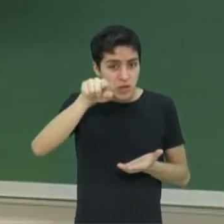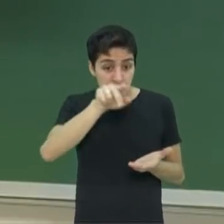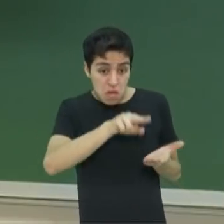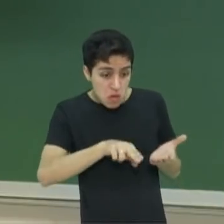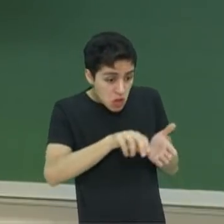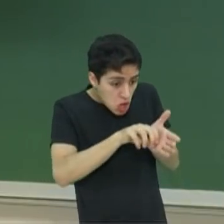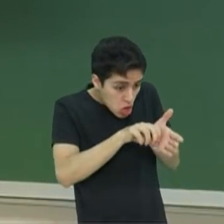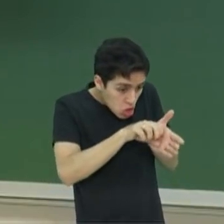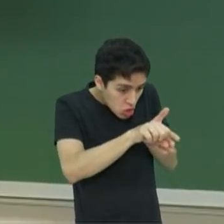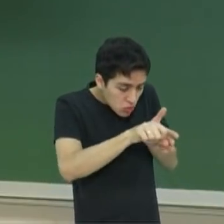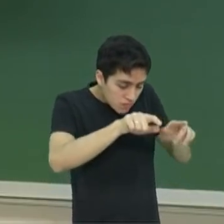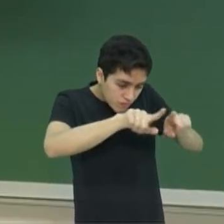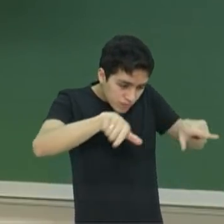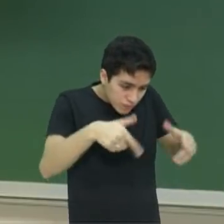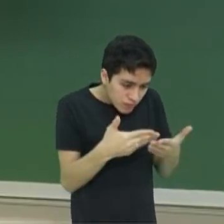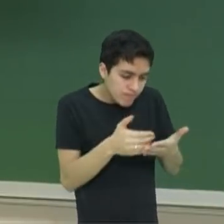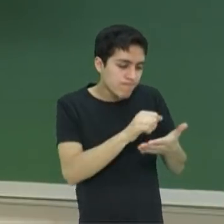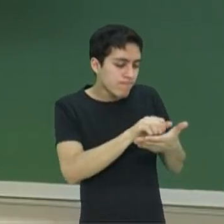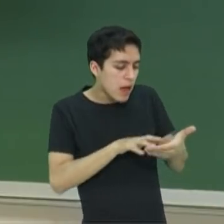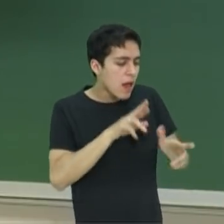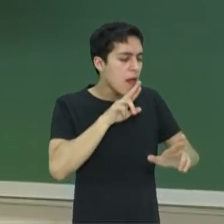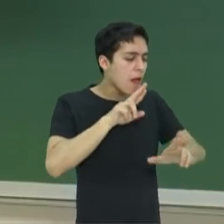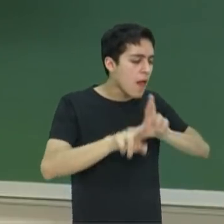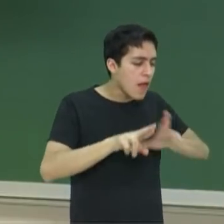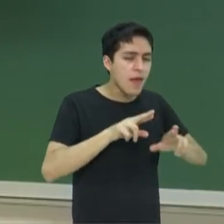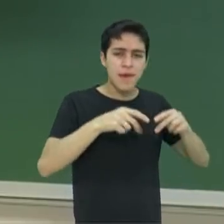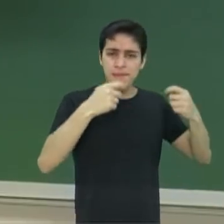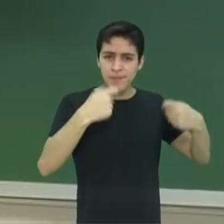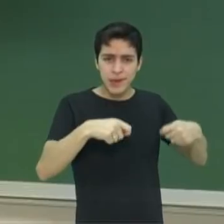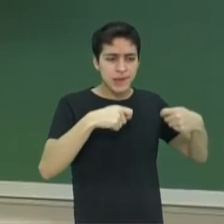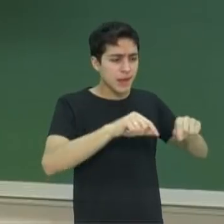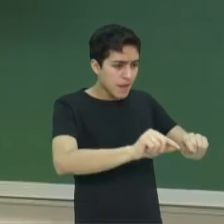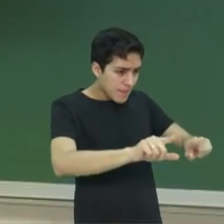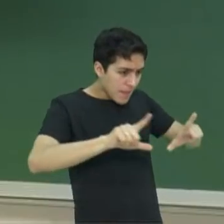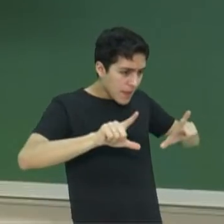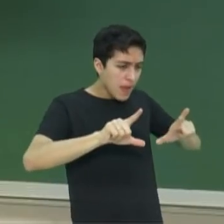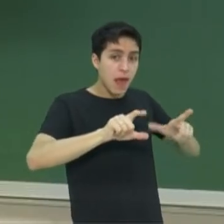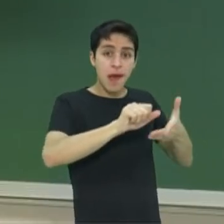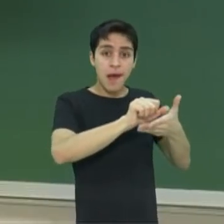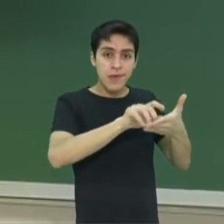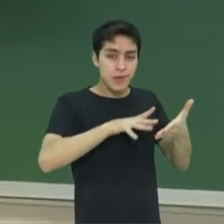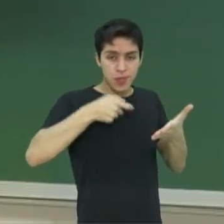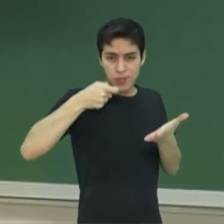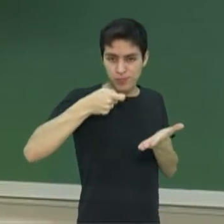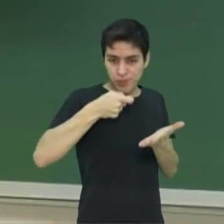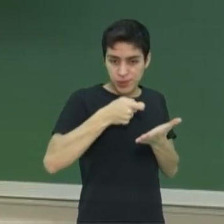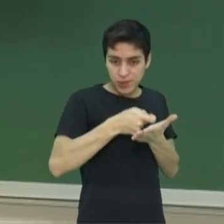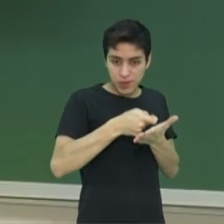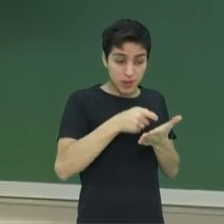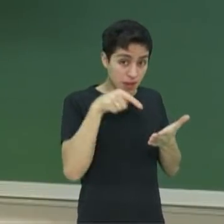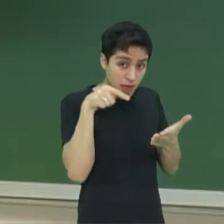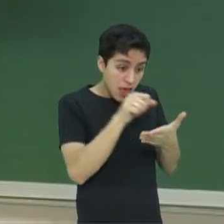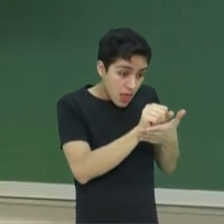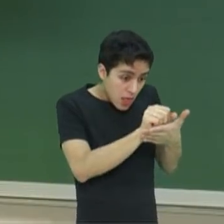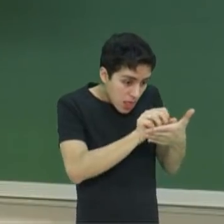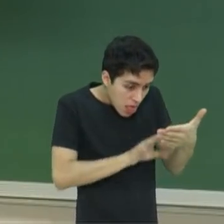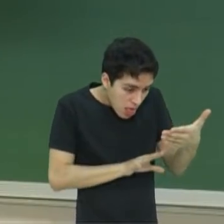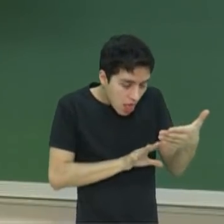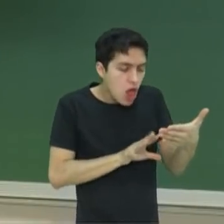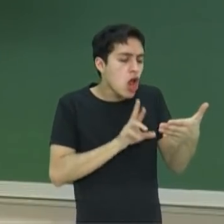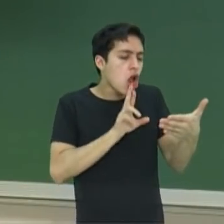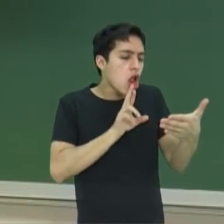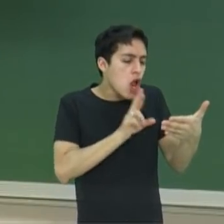Class para realizar os seus estudos, acesse a atividade obrigatória, porque através dela você irá registrar a